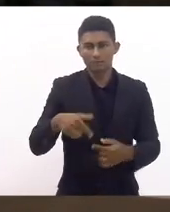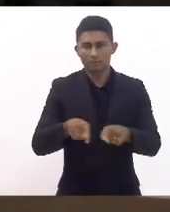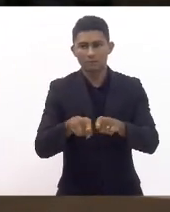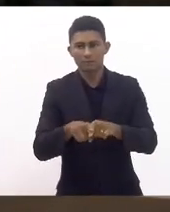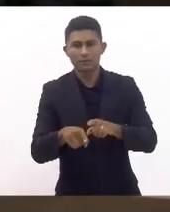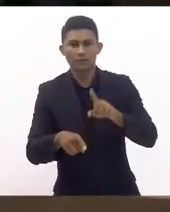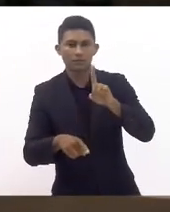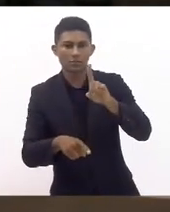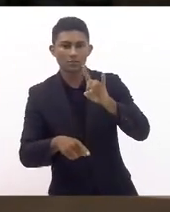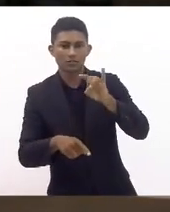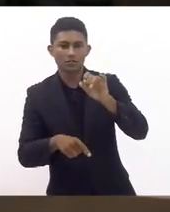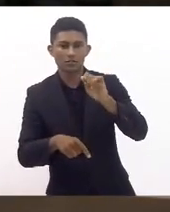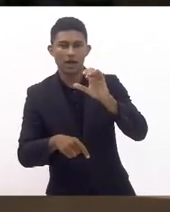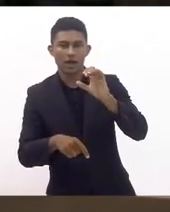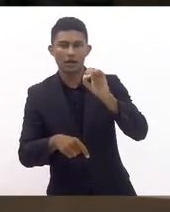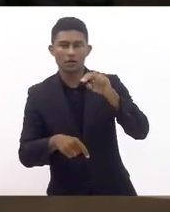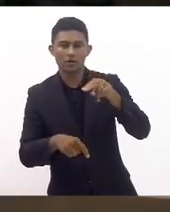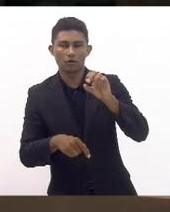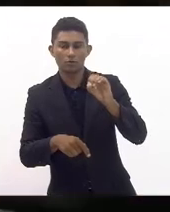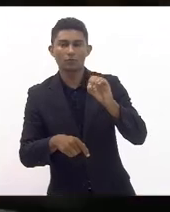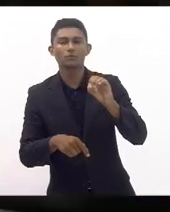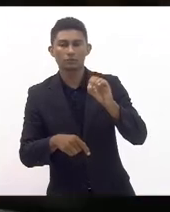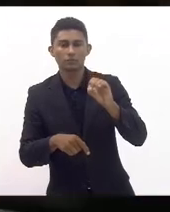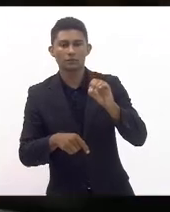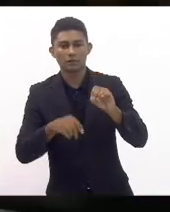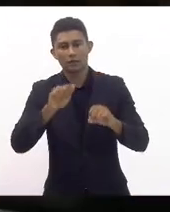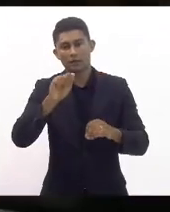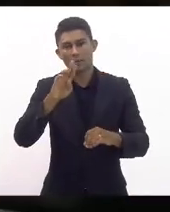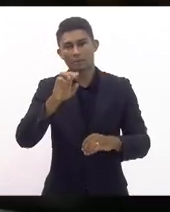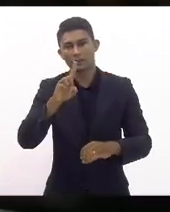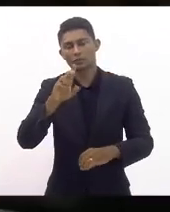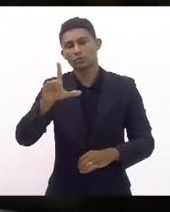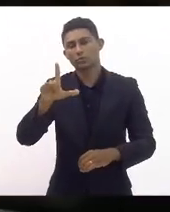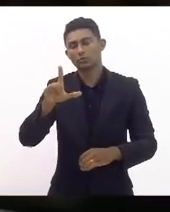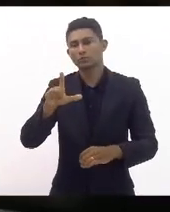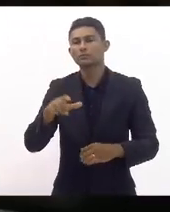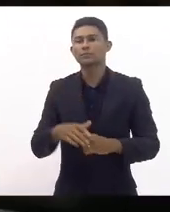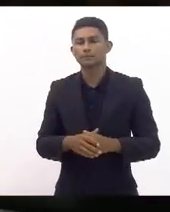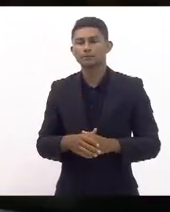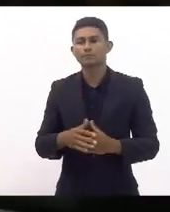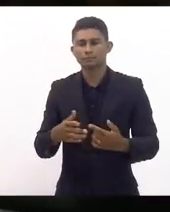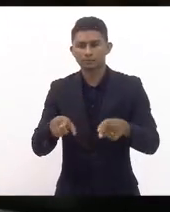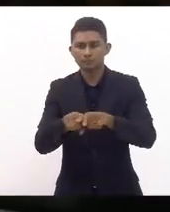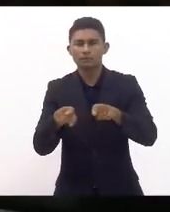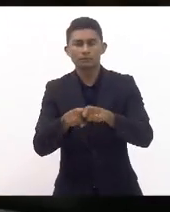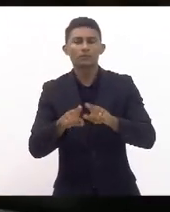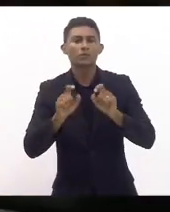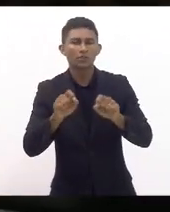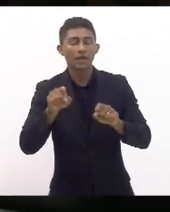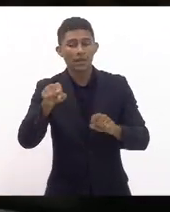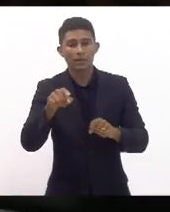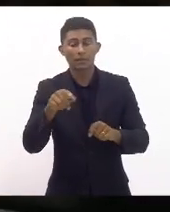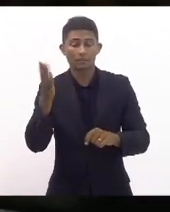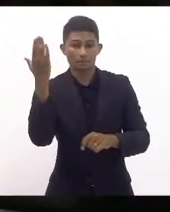Abdul e ao Jorge Raj, que é da comunidade libanesa, foi presidente da Câmara...